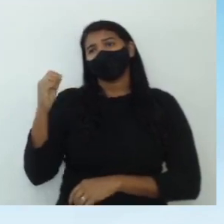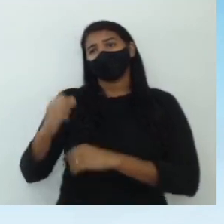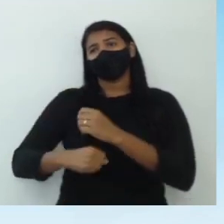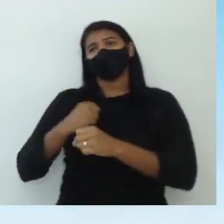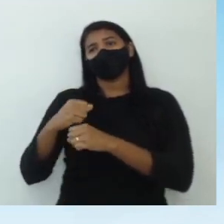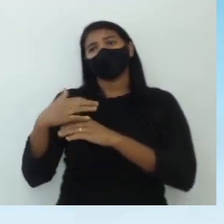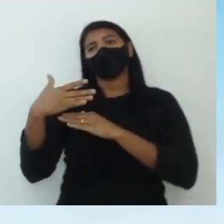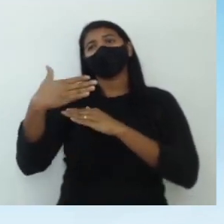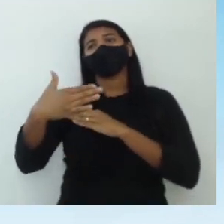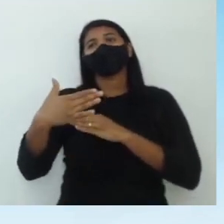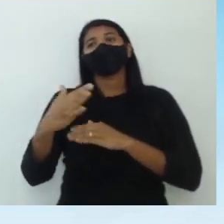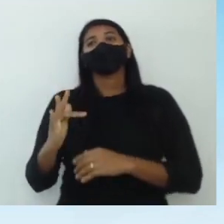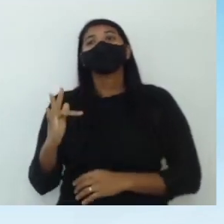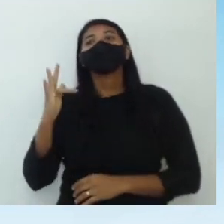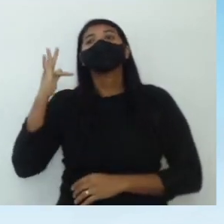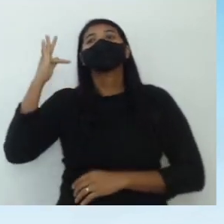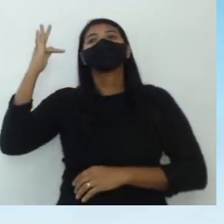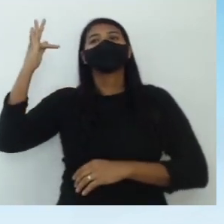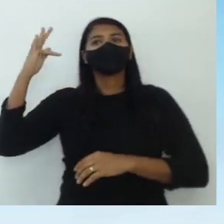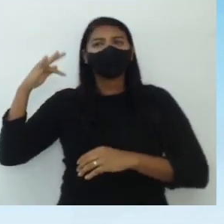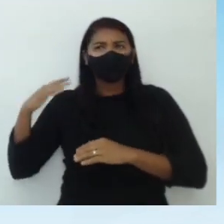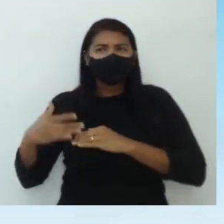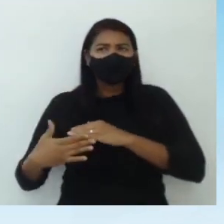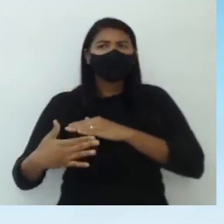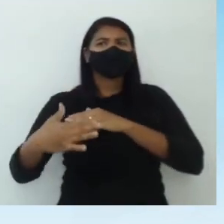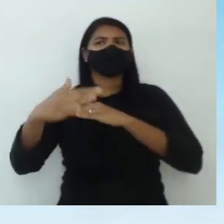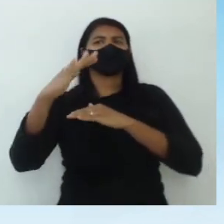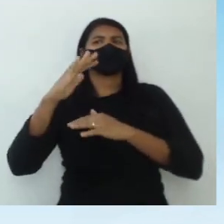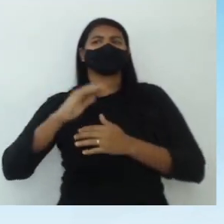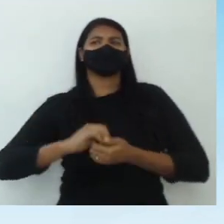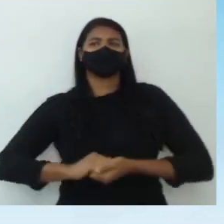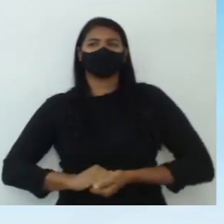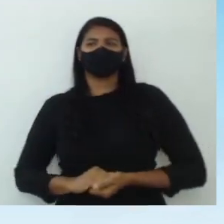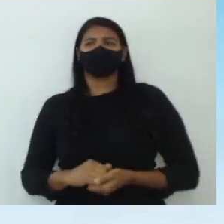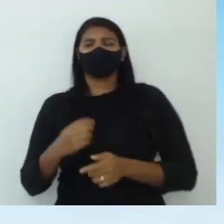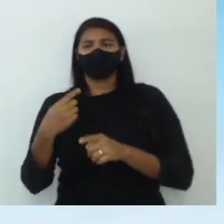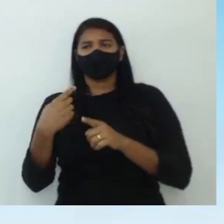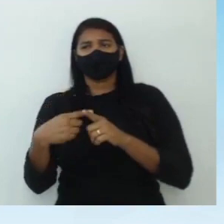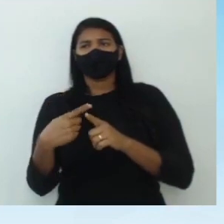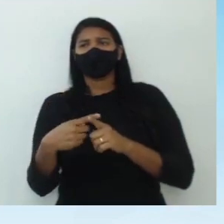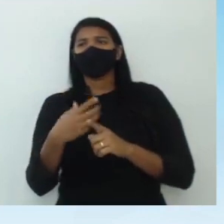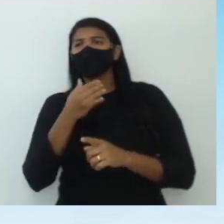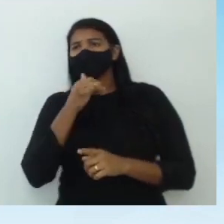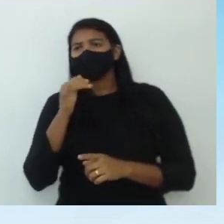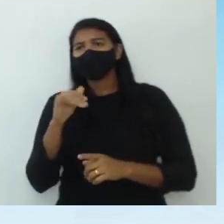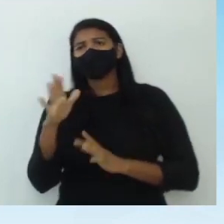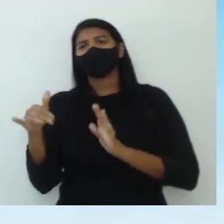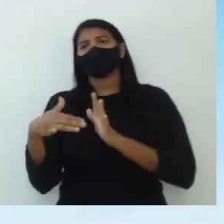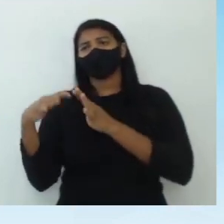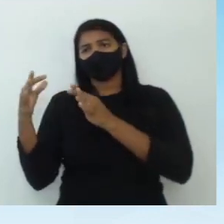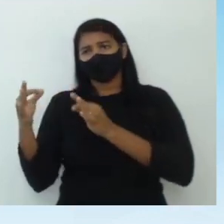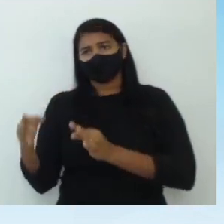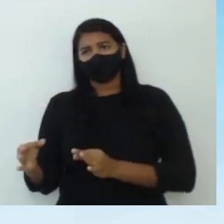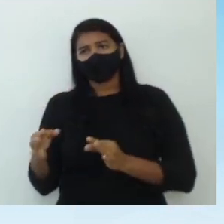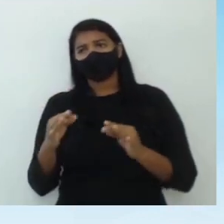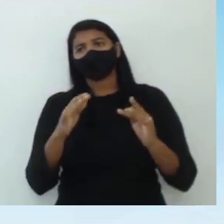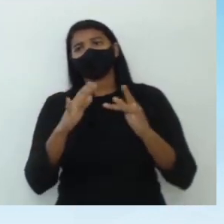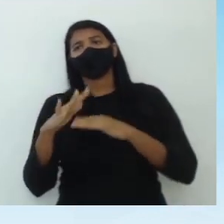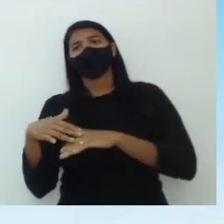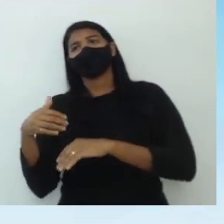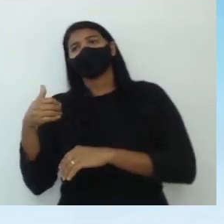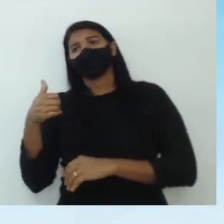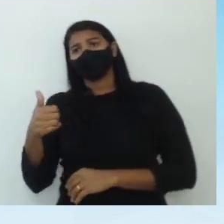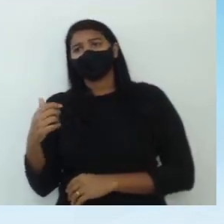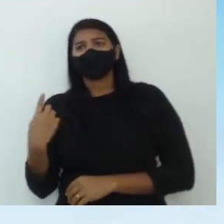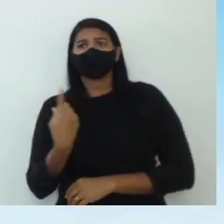mas no futuro assim com muito tempo, né? Porque se tudo permitir, se as condições estiverem melhores,